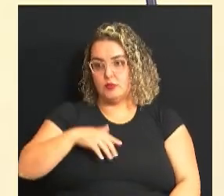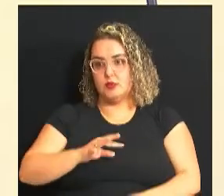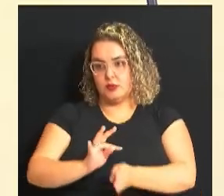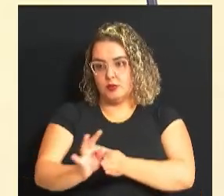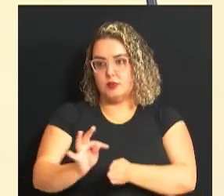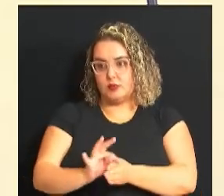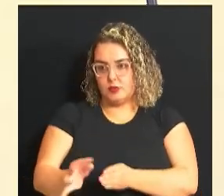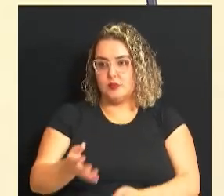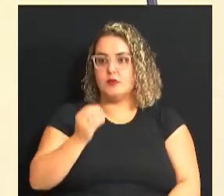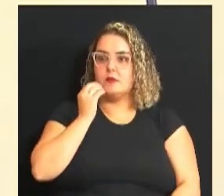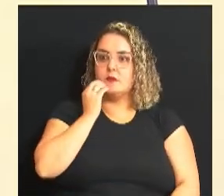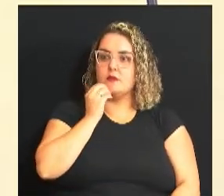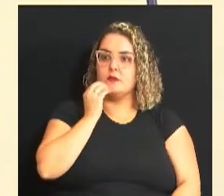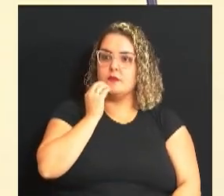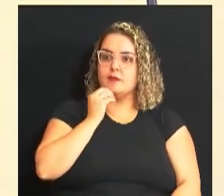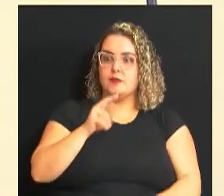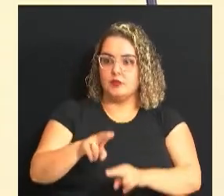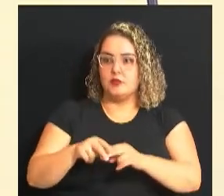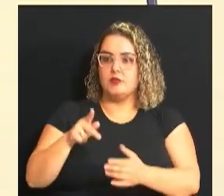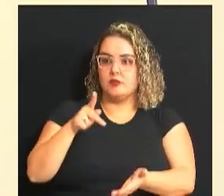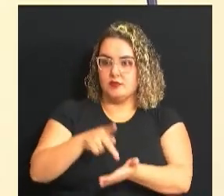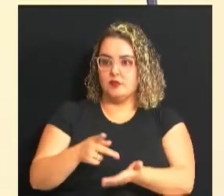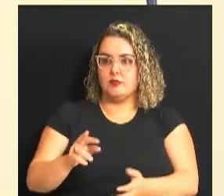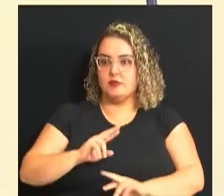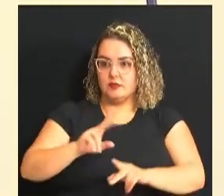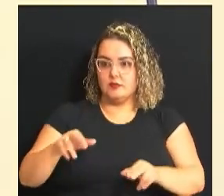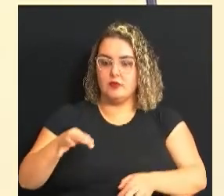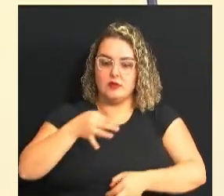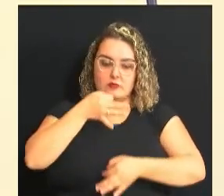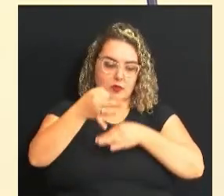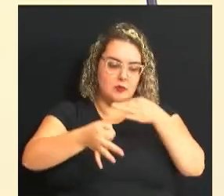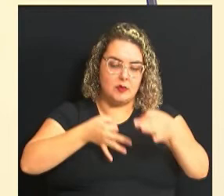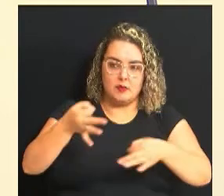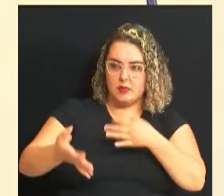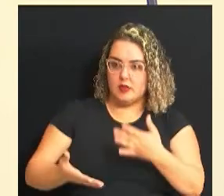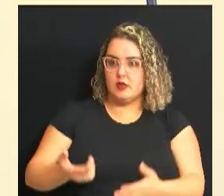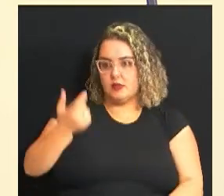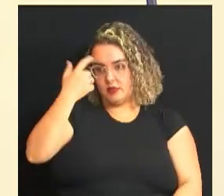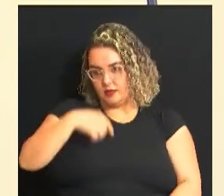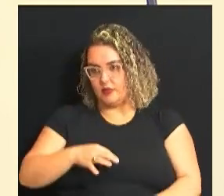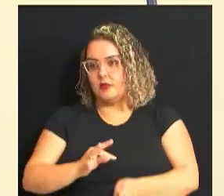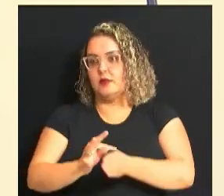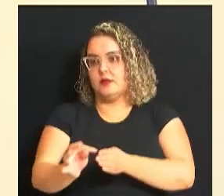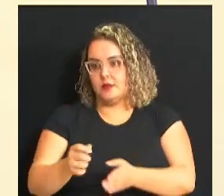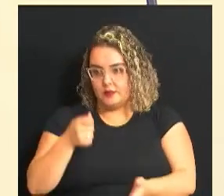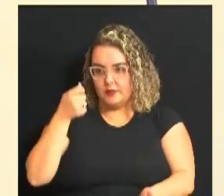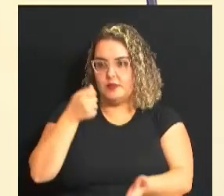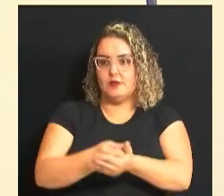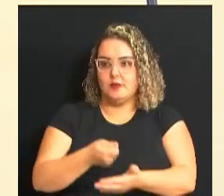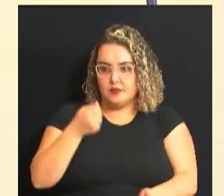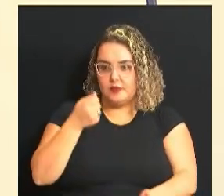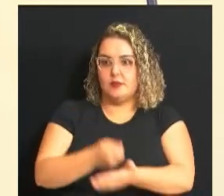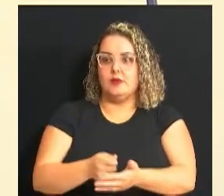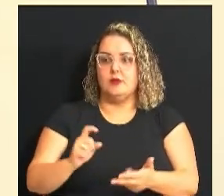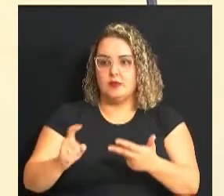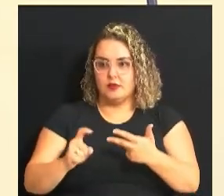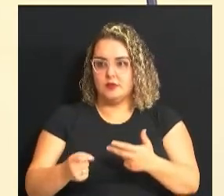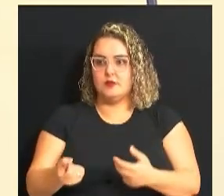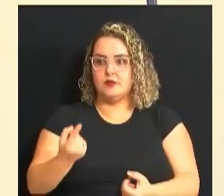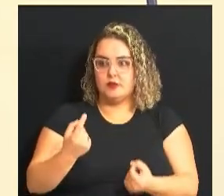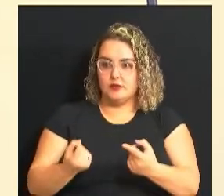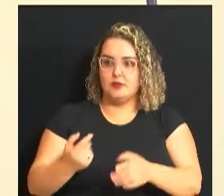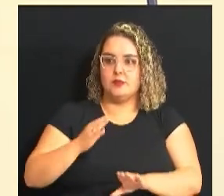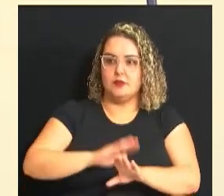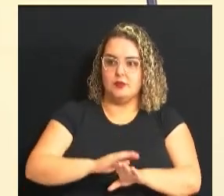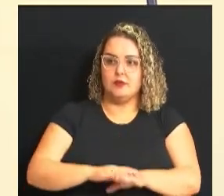Por isso que eu falo que a verdade ela é de várias frentes, porque eu já estive, enquanto conselheira, cobrando o executivo de algumas ações, e hoje eu estou